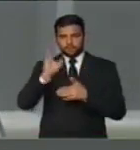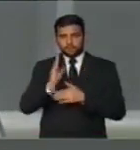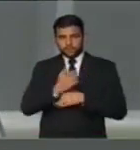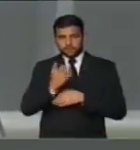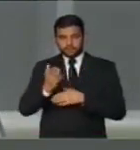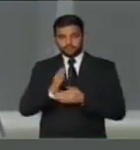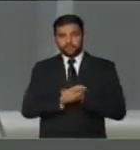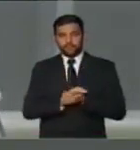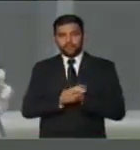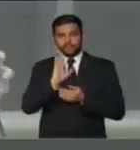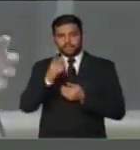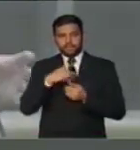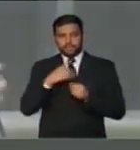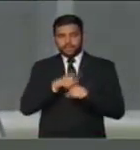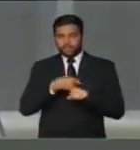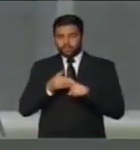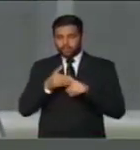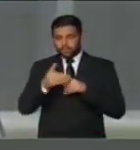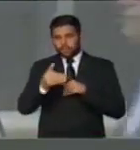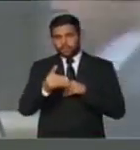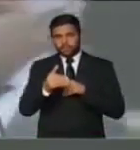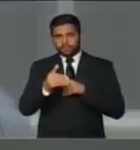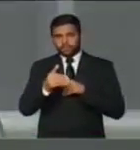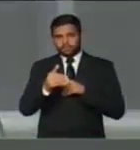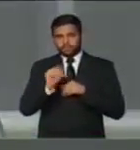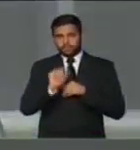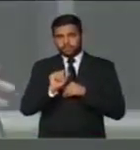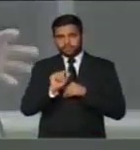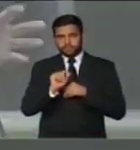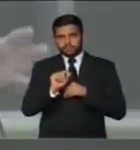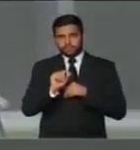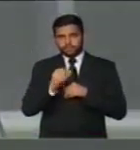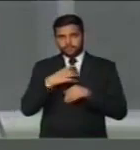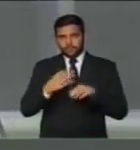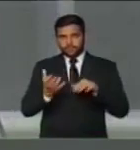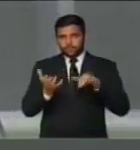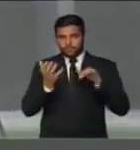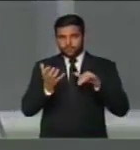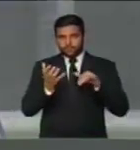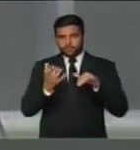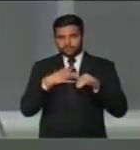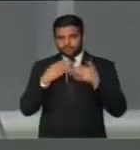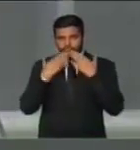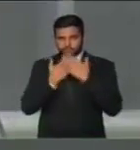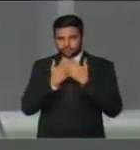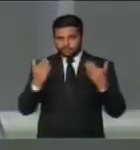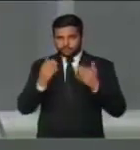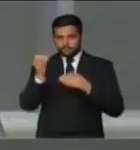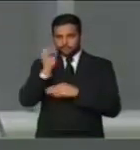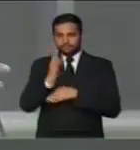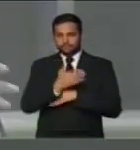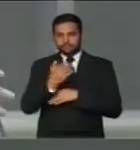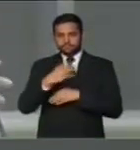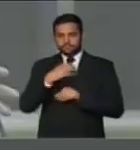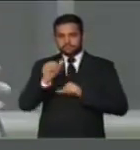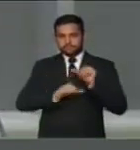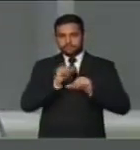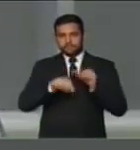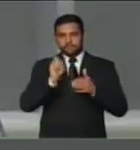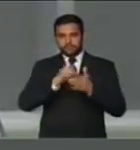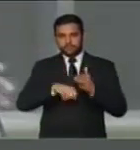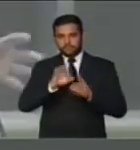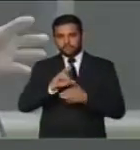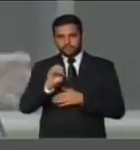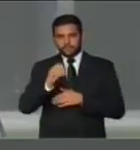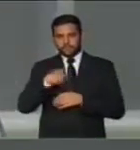Brasil. Já está passando do momento do Congresso brasileiro apresentar ao país a reforma